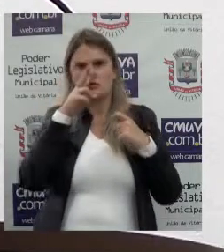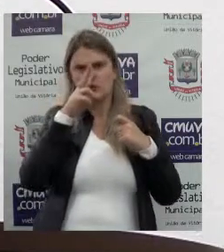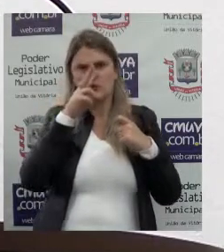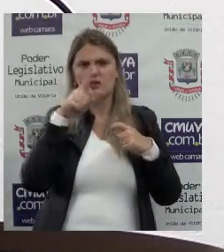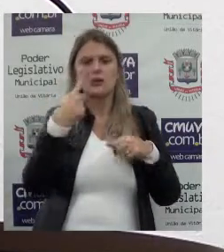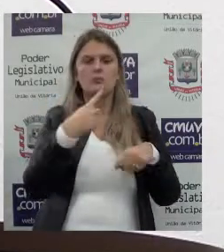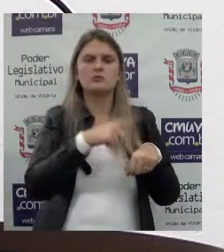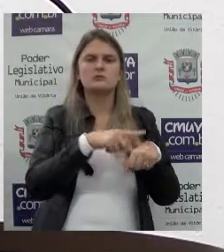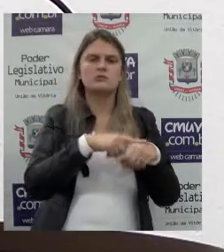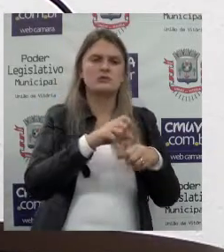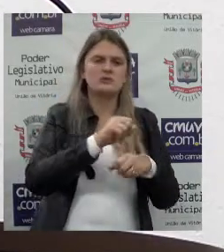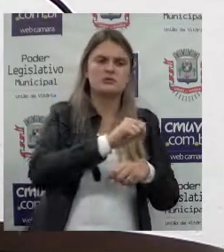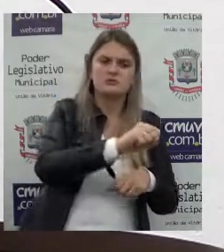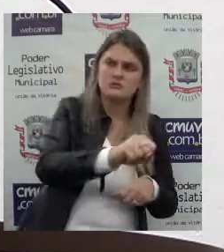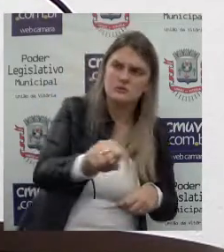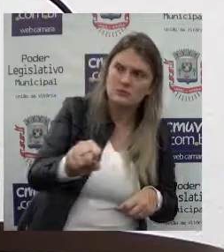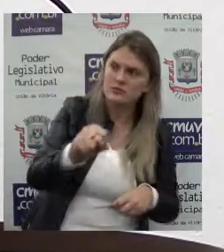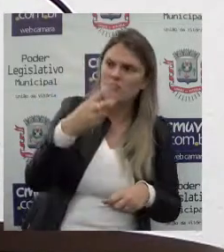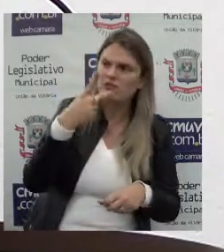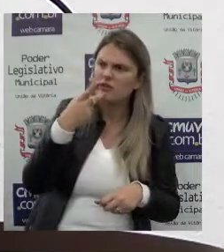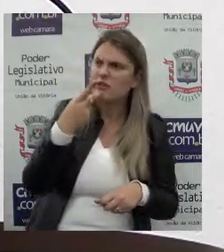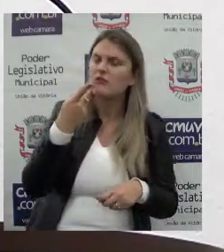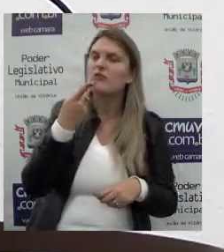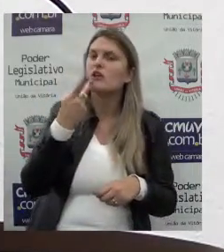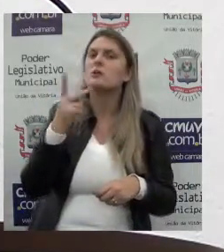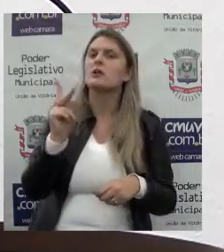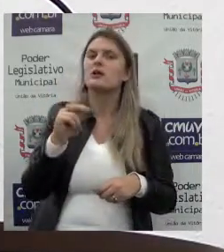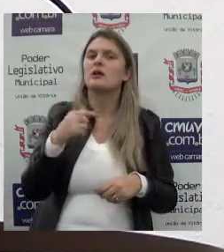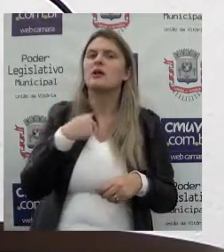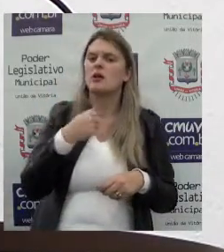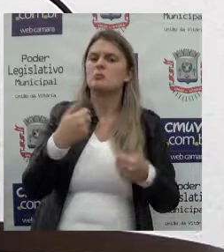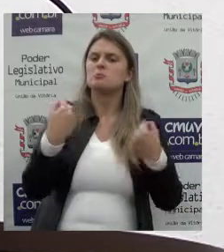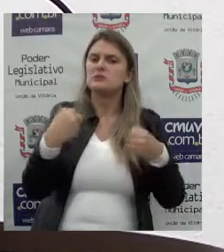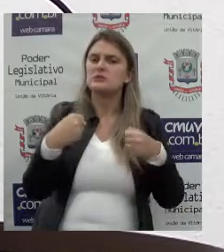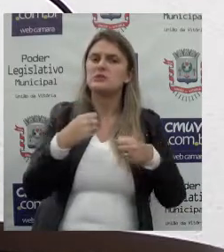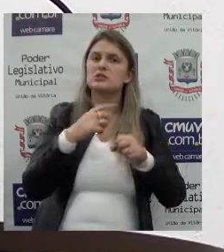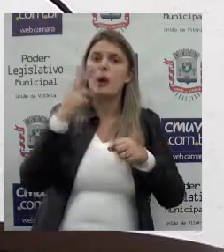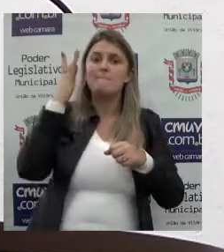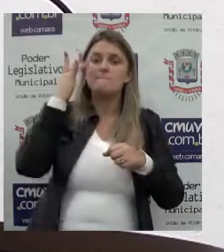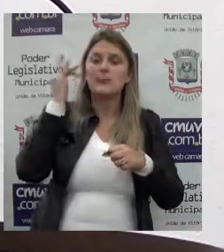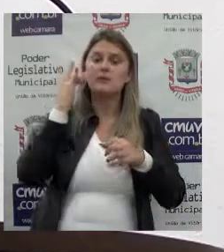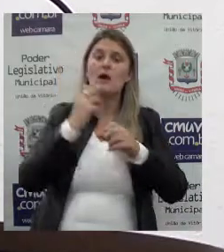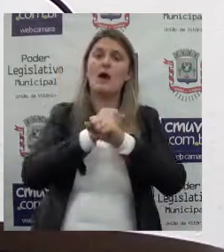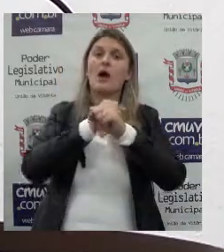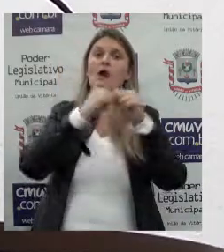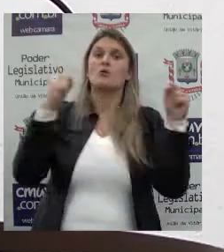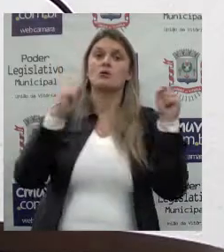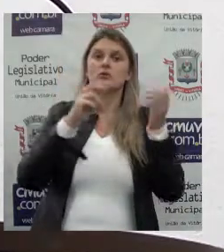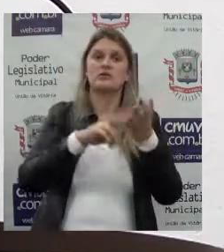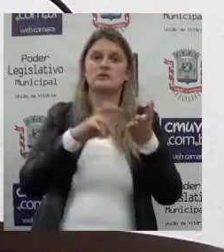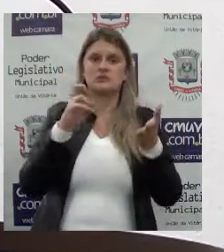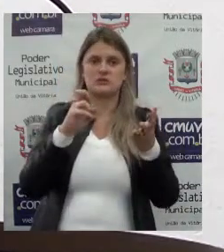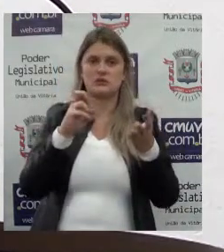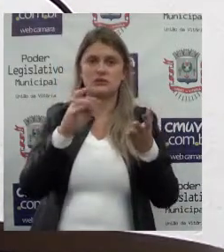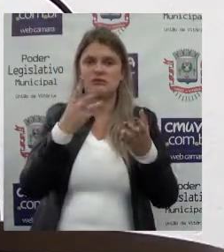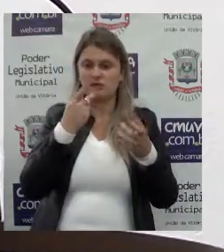casa e tal, estava olhando. Só que de repente uma senhora abriu a porta da frente, uma outra senhora, e falou bem assim, eu tenho que acordar cedo,